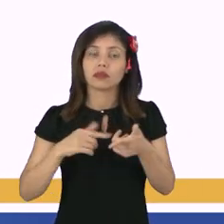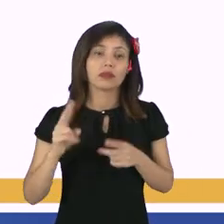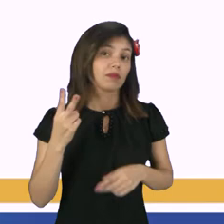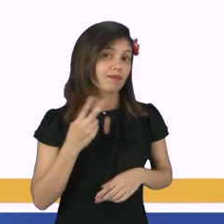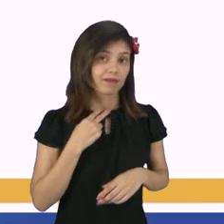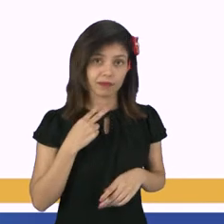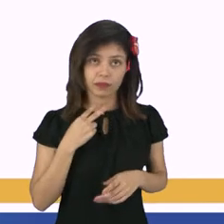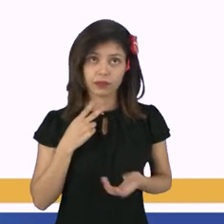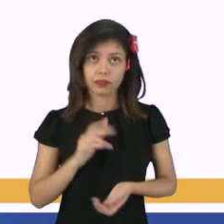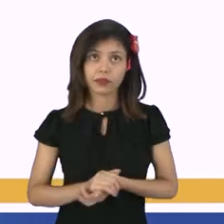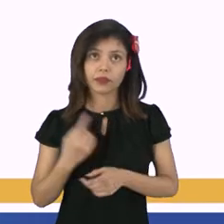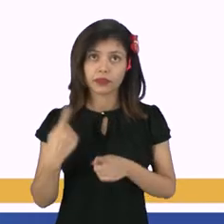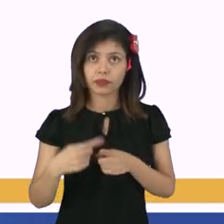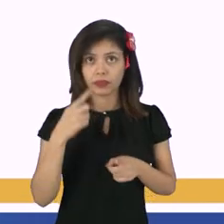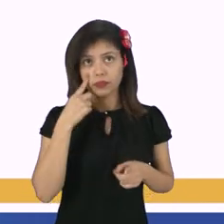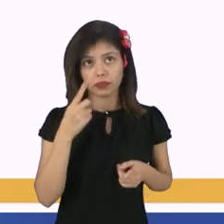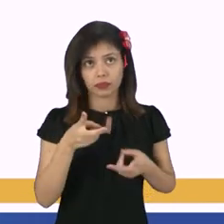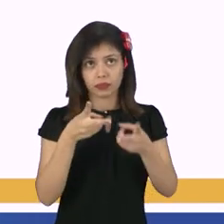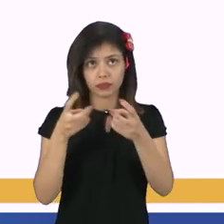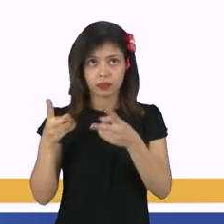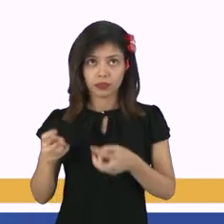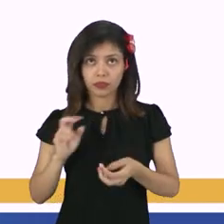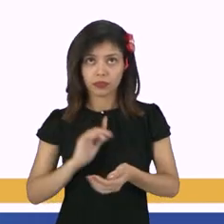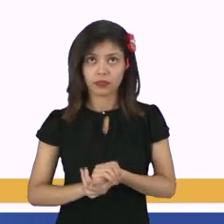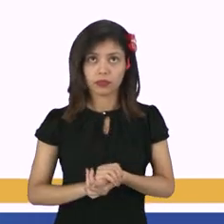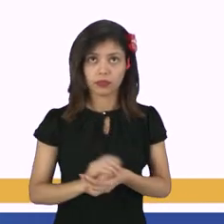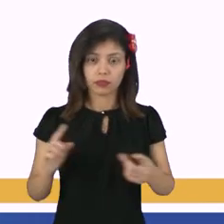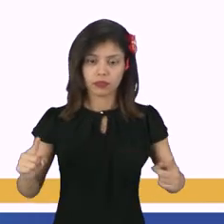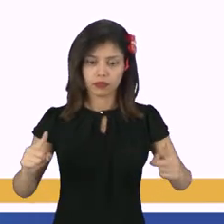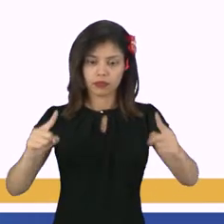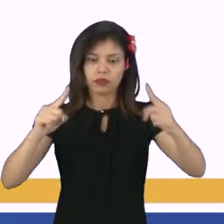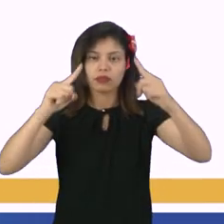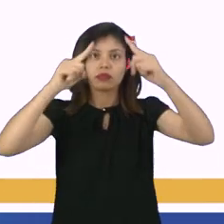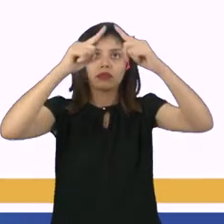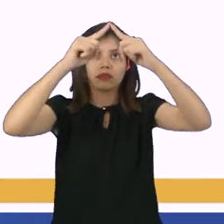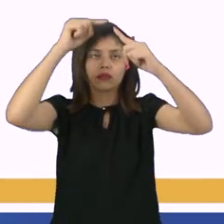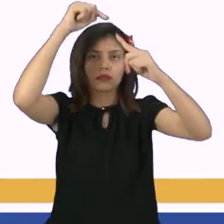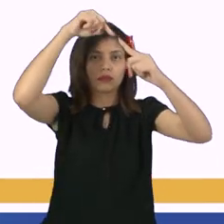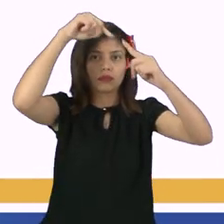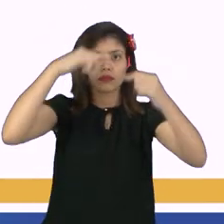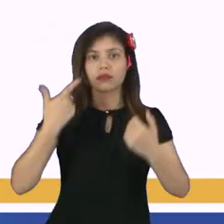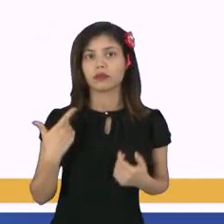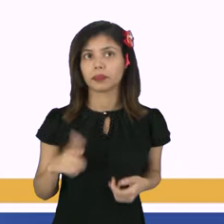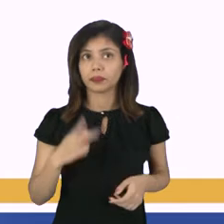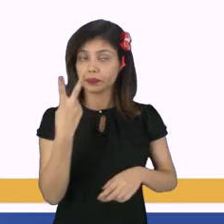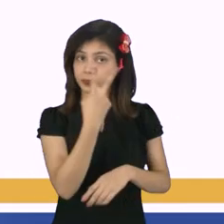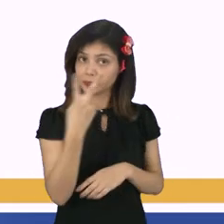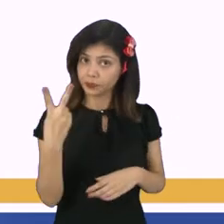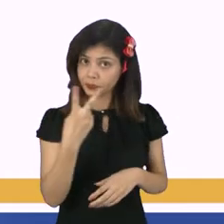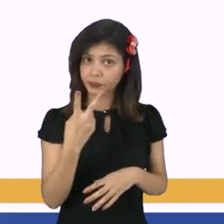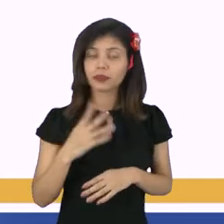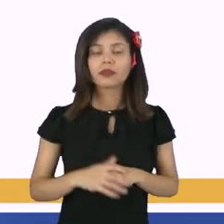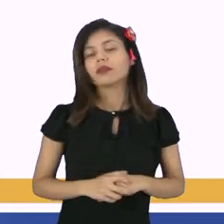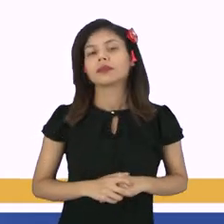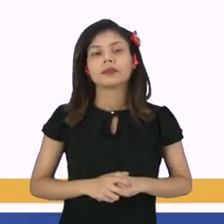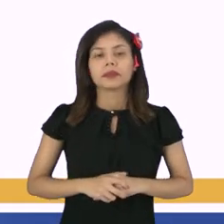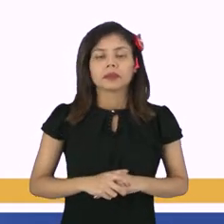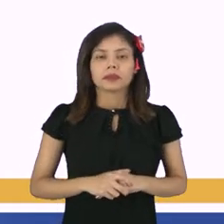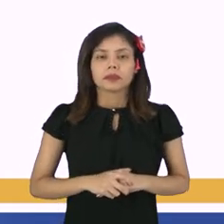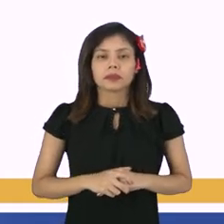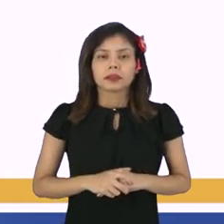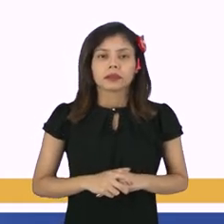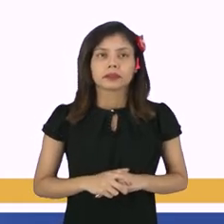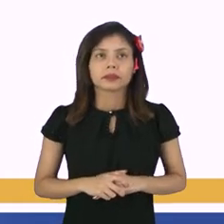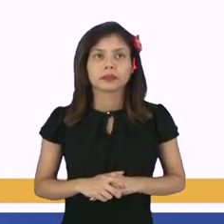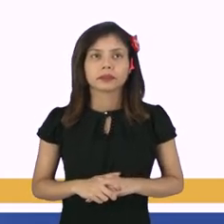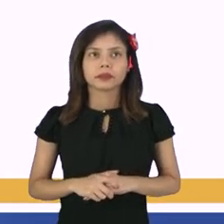A não pode ser porque você repara que a imagem tem uma ponta então o prisma ele tem duas bases né iguais tem